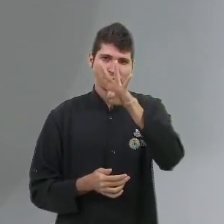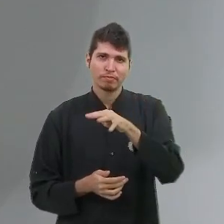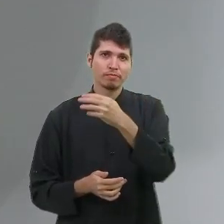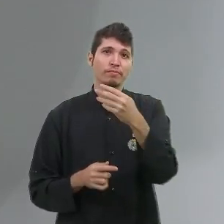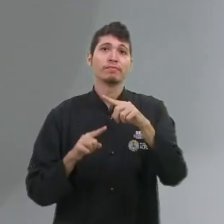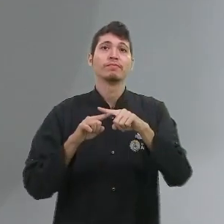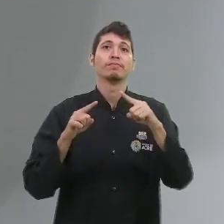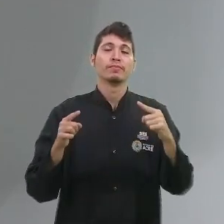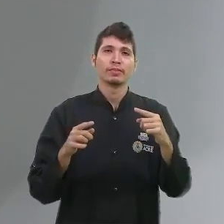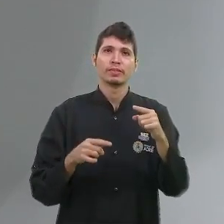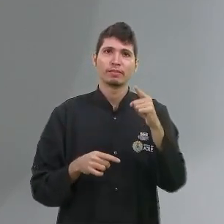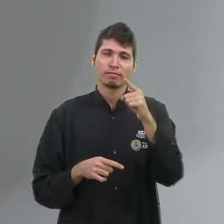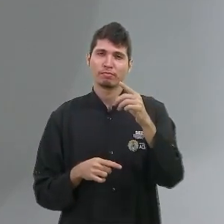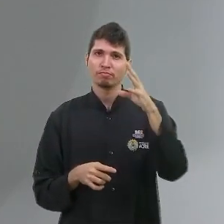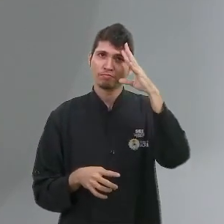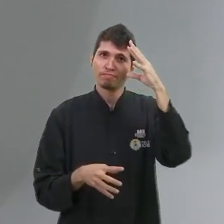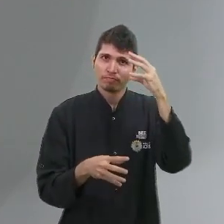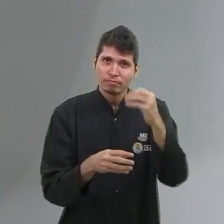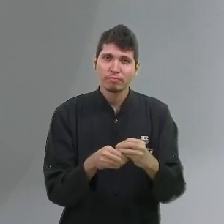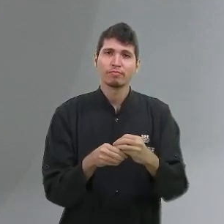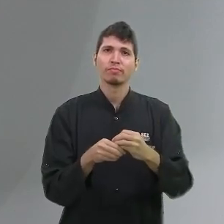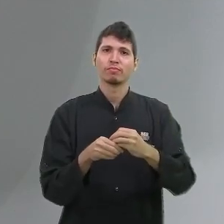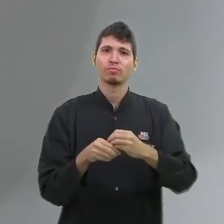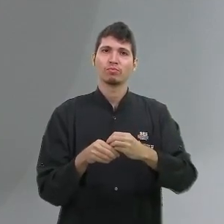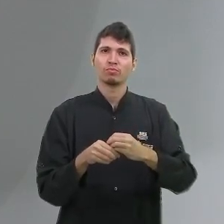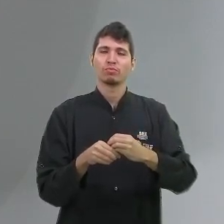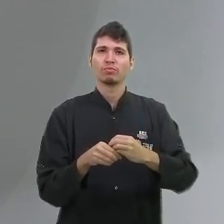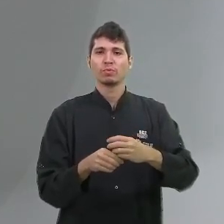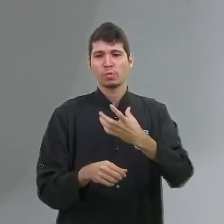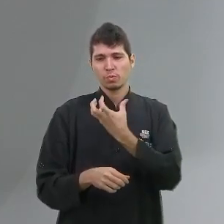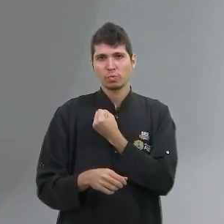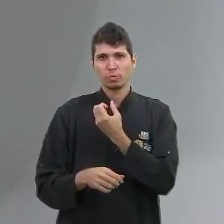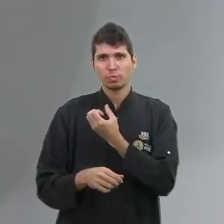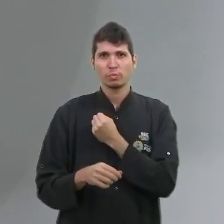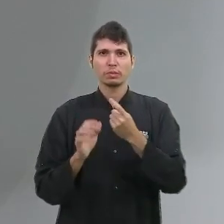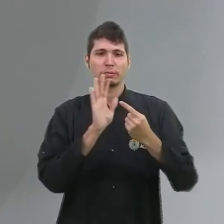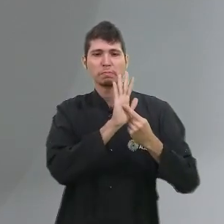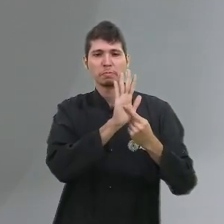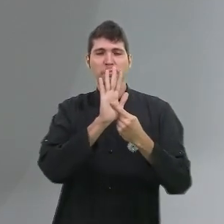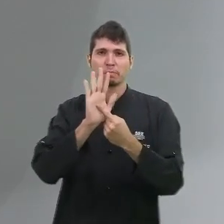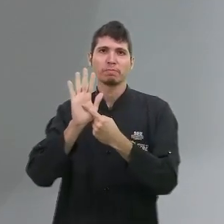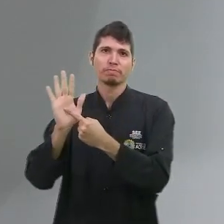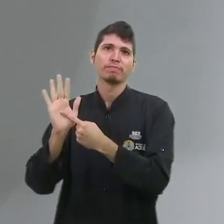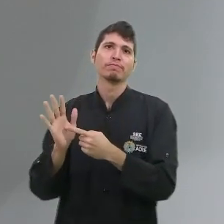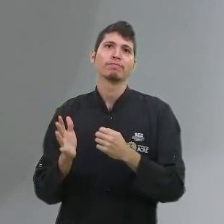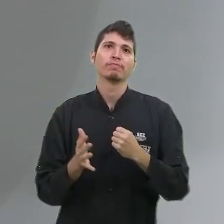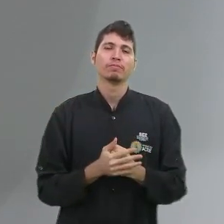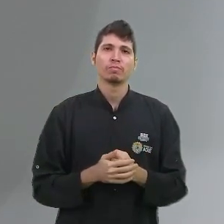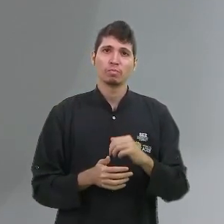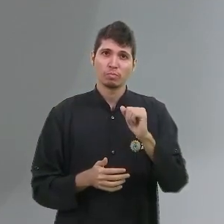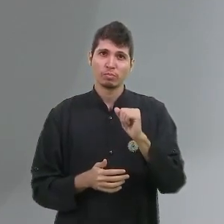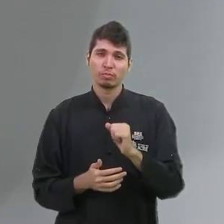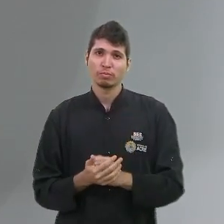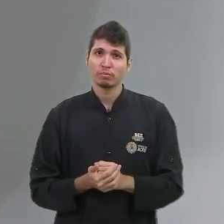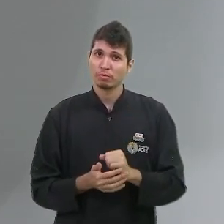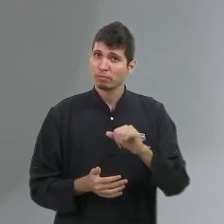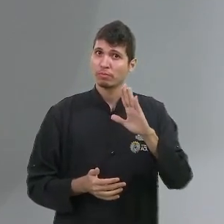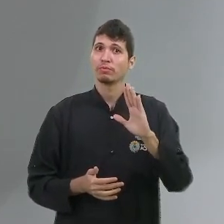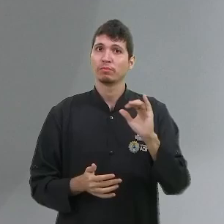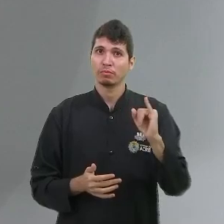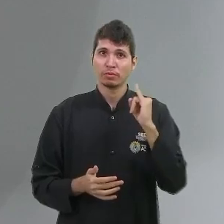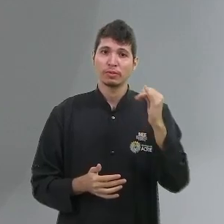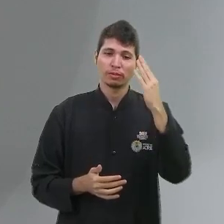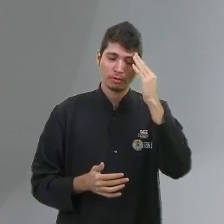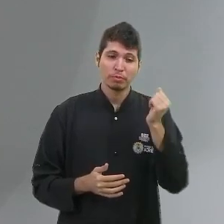você saiba como deduzir esses valores, como eu fiz agora. Lembrando, é mais importante saber como